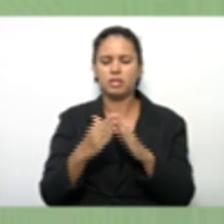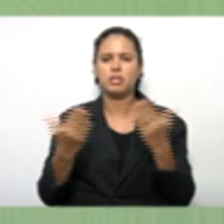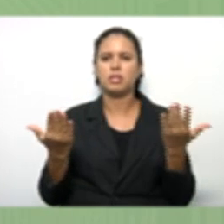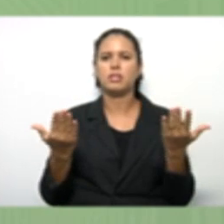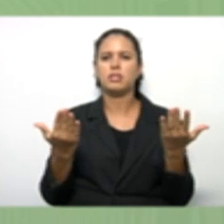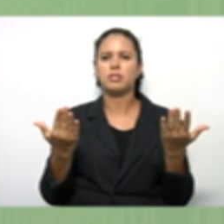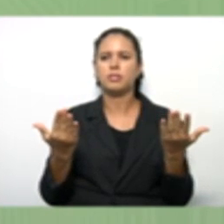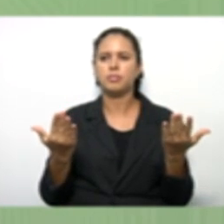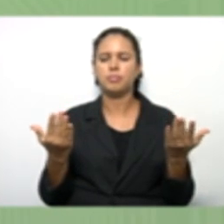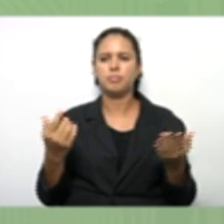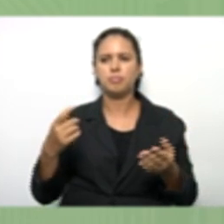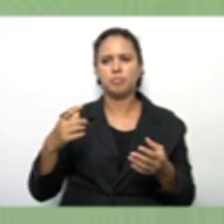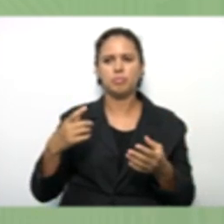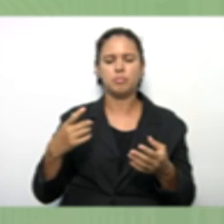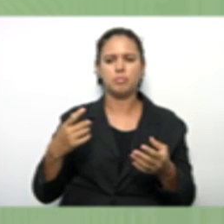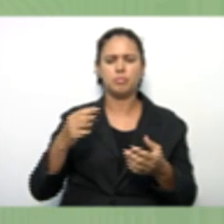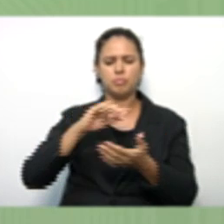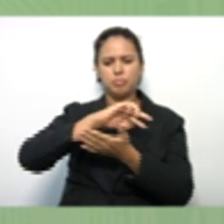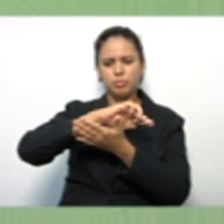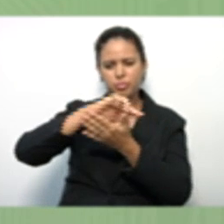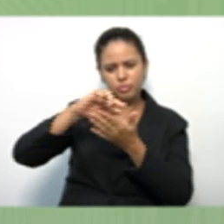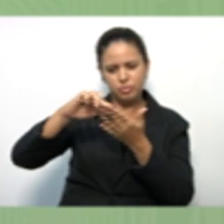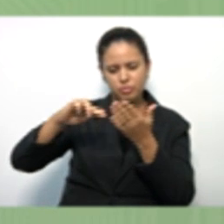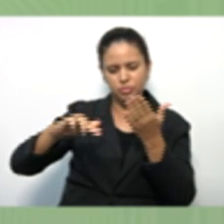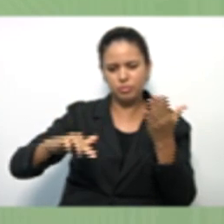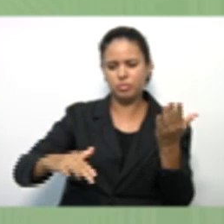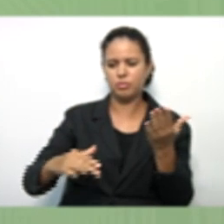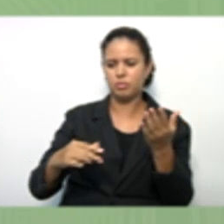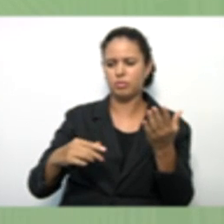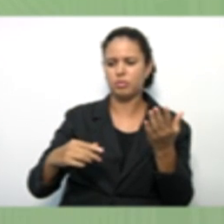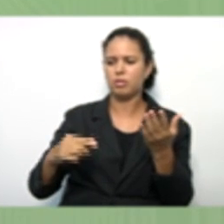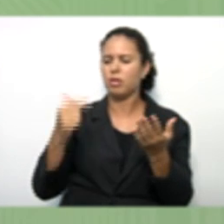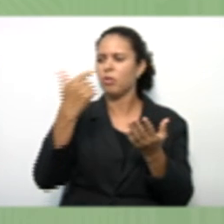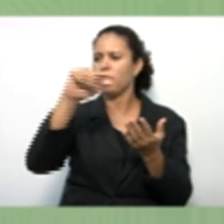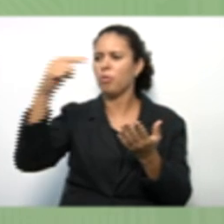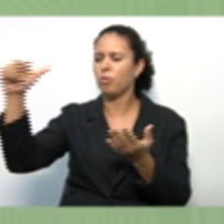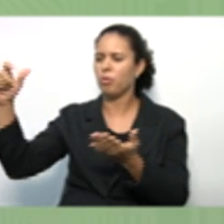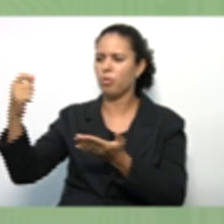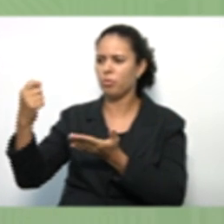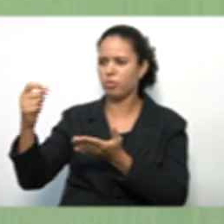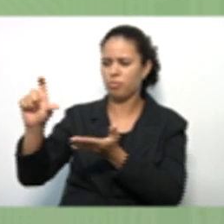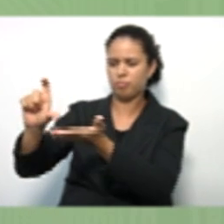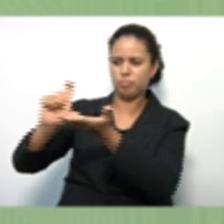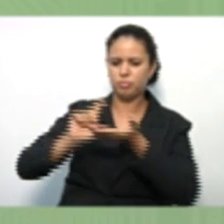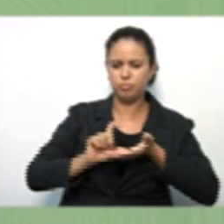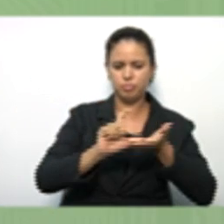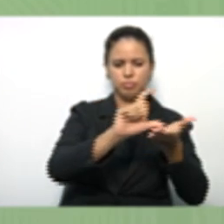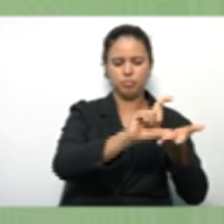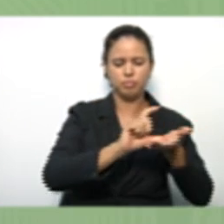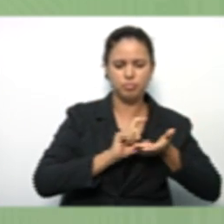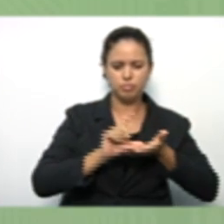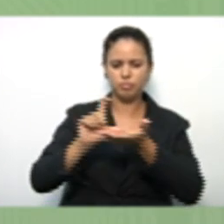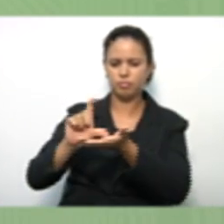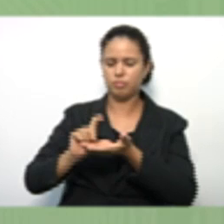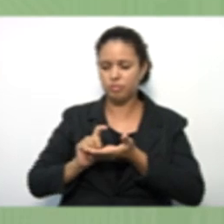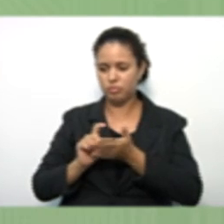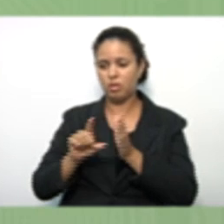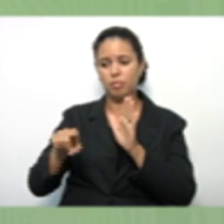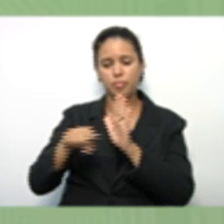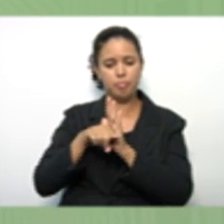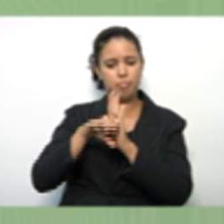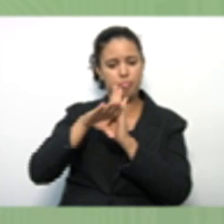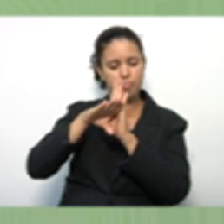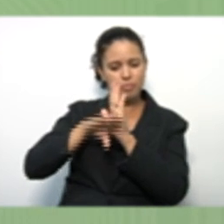os créditos que ele tem a receber, menos as suas contas a pagar. Então, nós chegamos